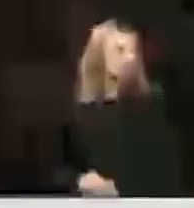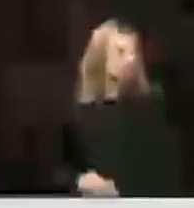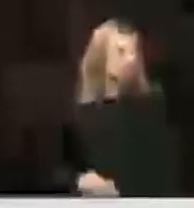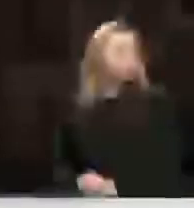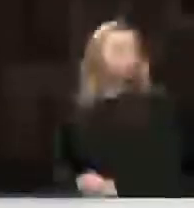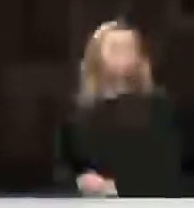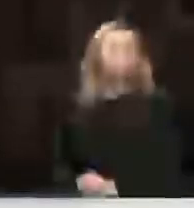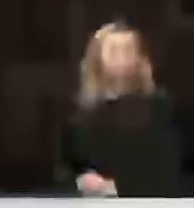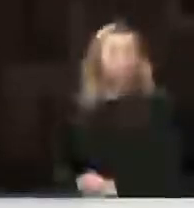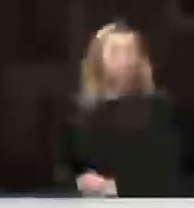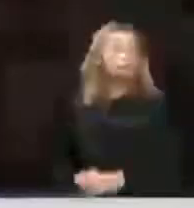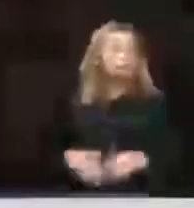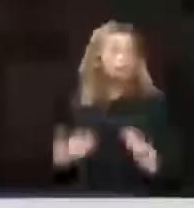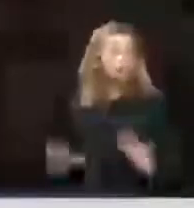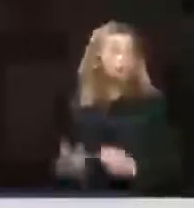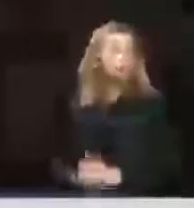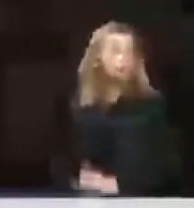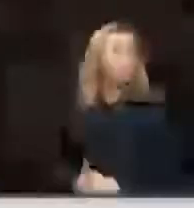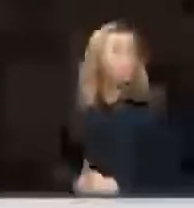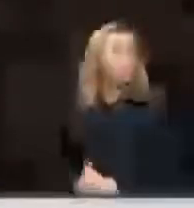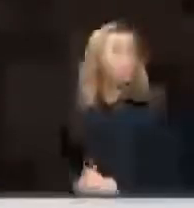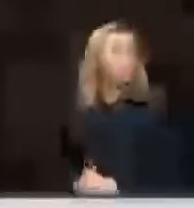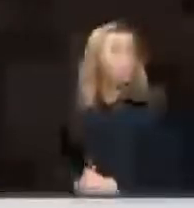E aí,